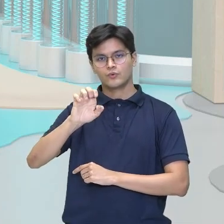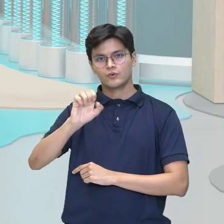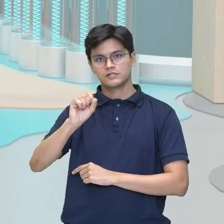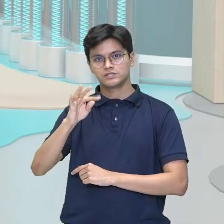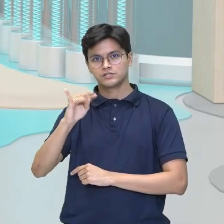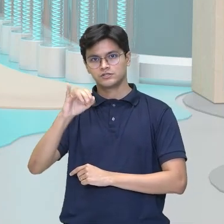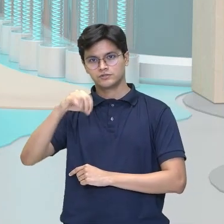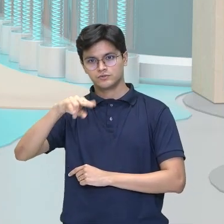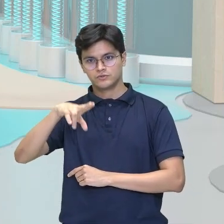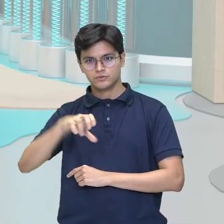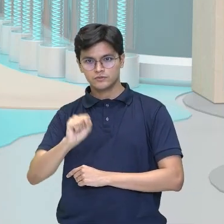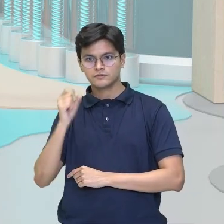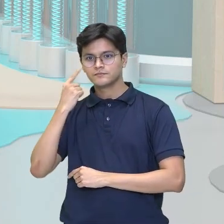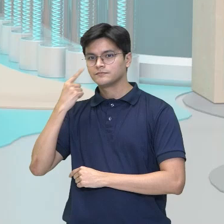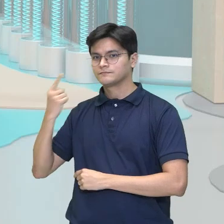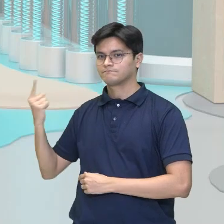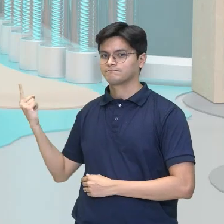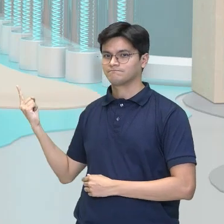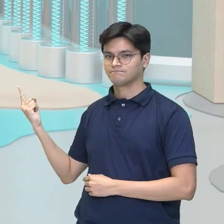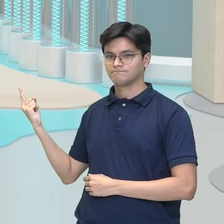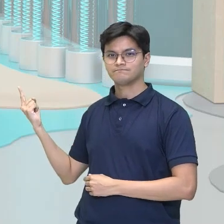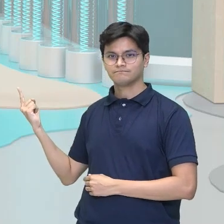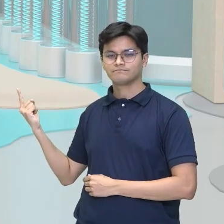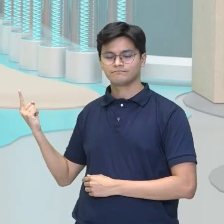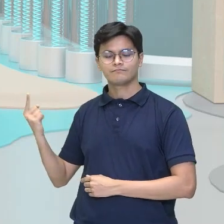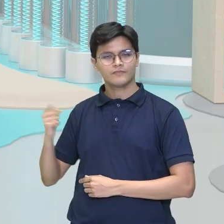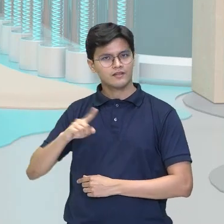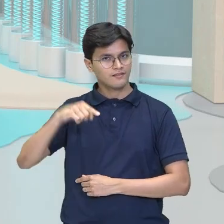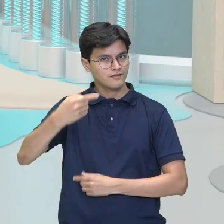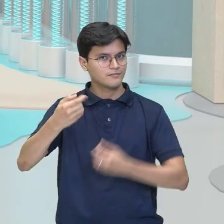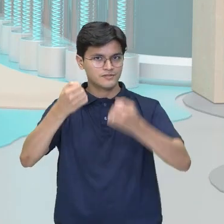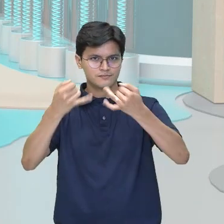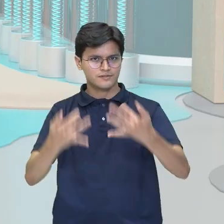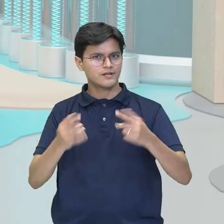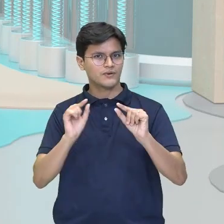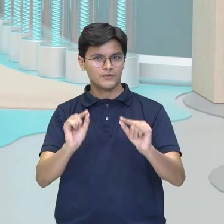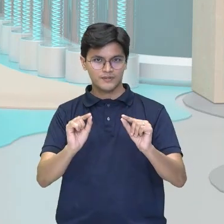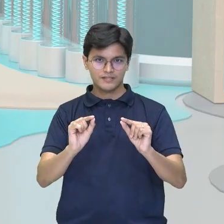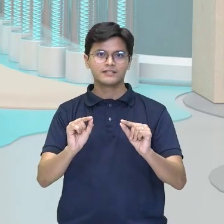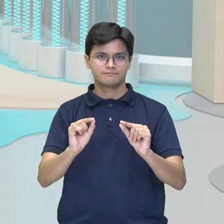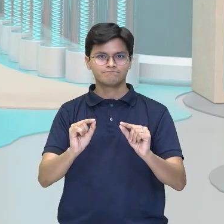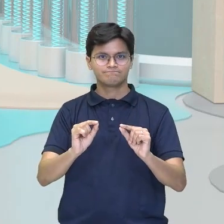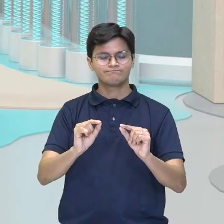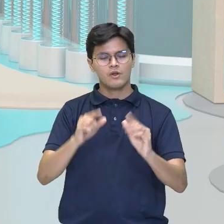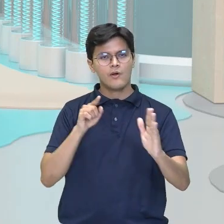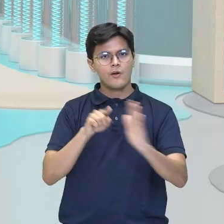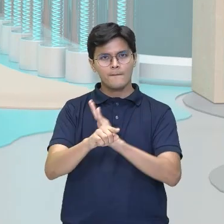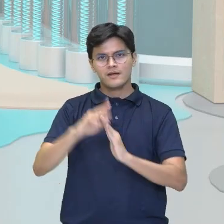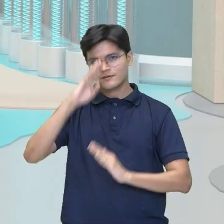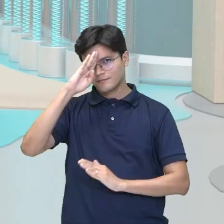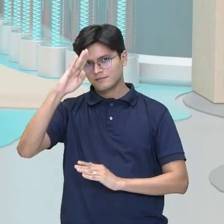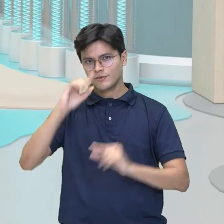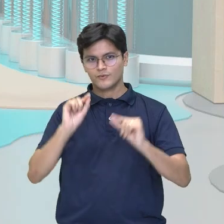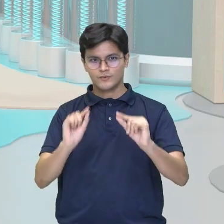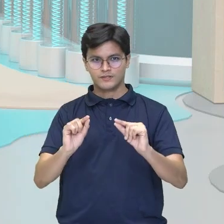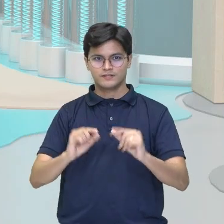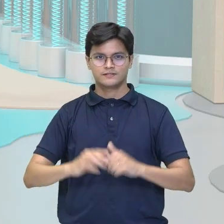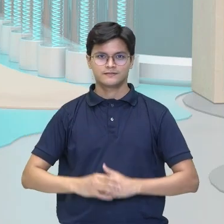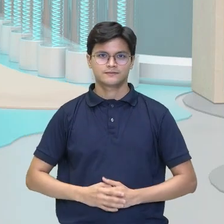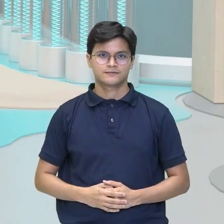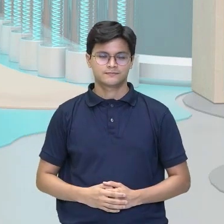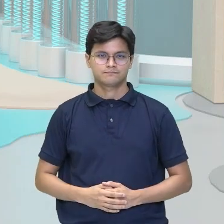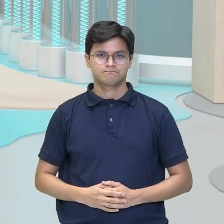com esse Wzinho ali na frente, eu vou explicar para vocês depois, e a pergunta principal sobre esse assunto é: What did you